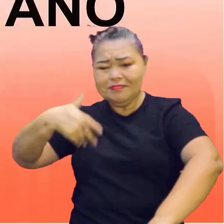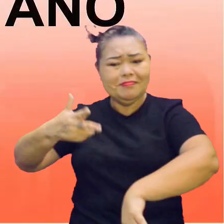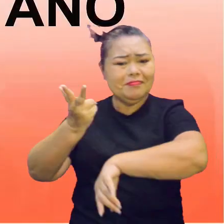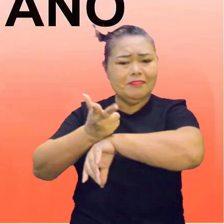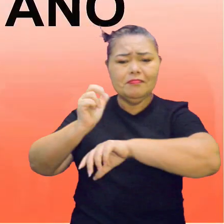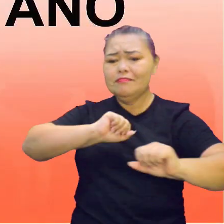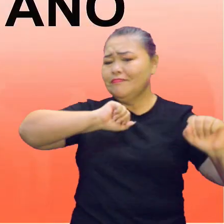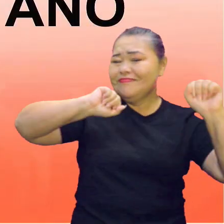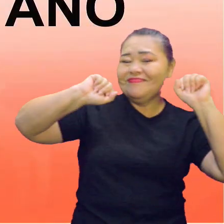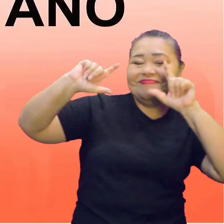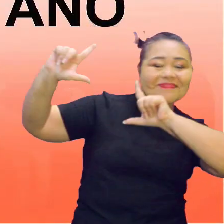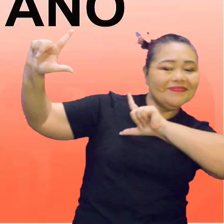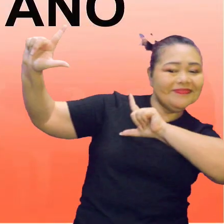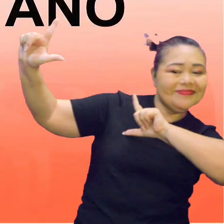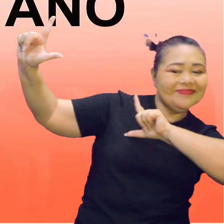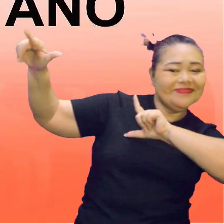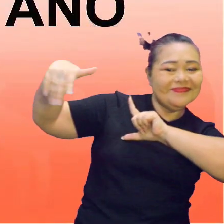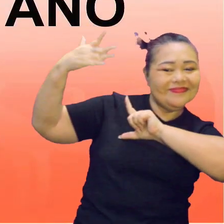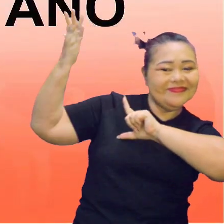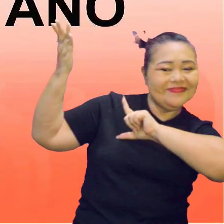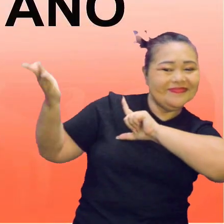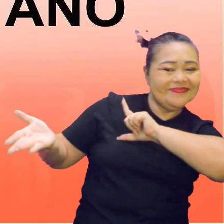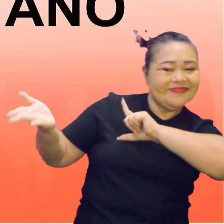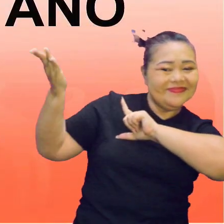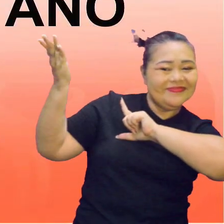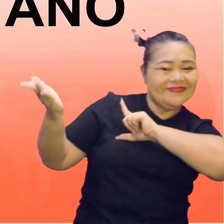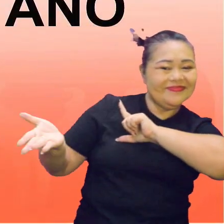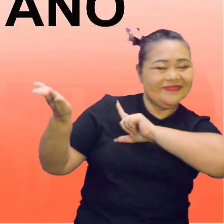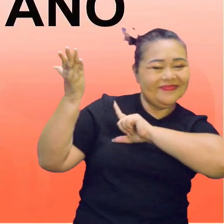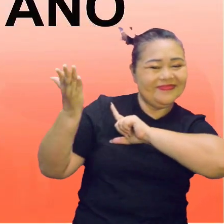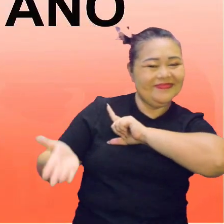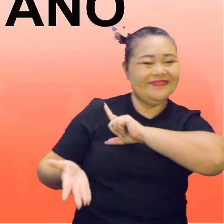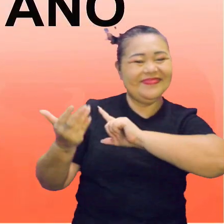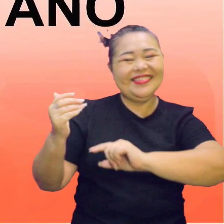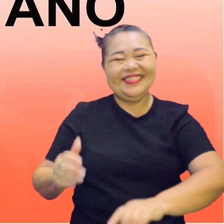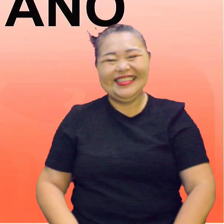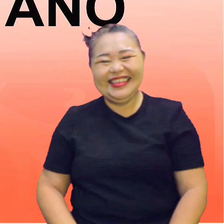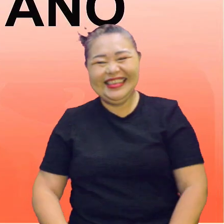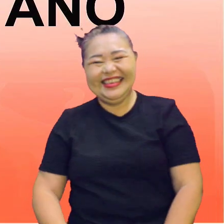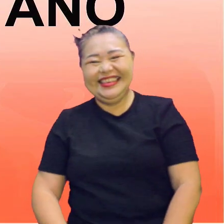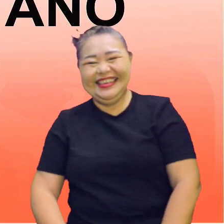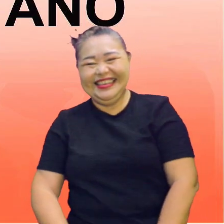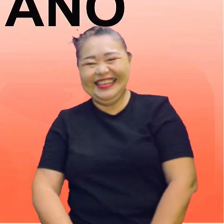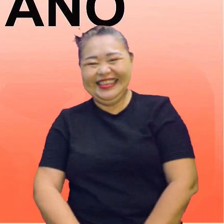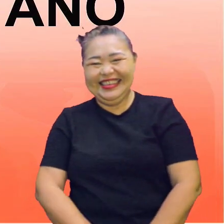na tela, minha diretora. Isso, minha diretora.